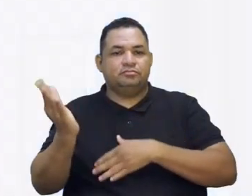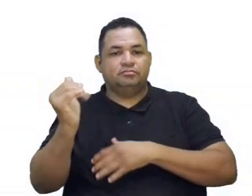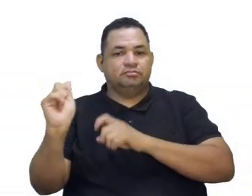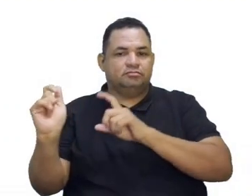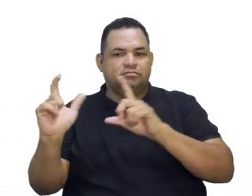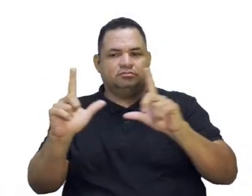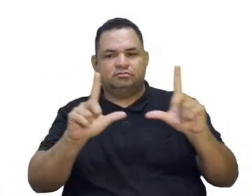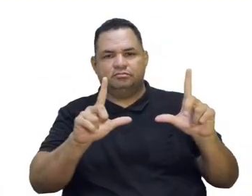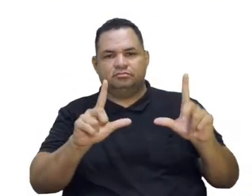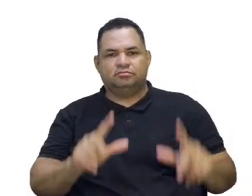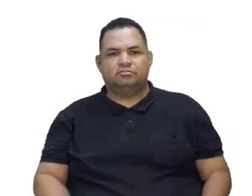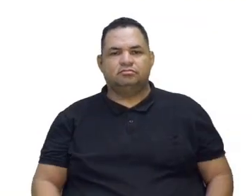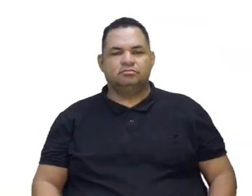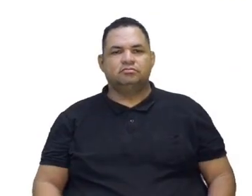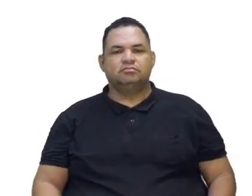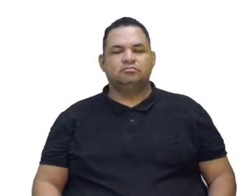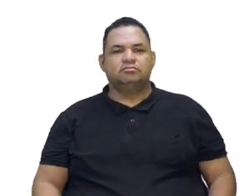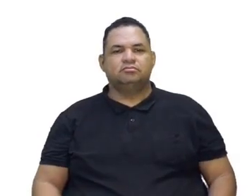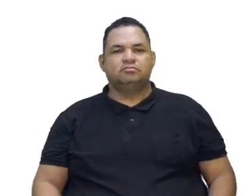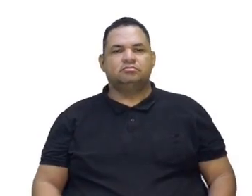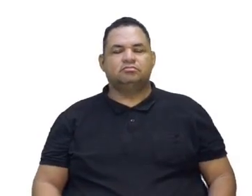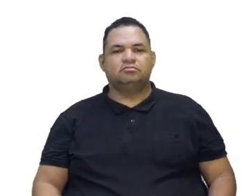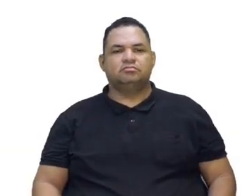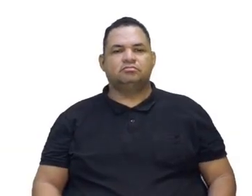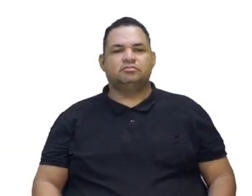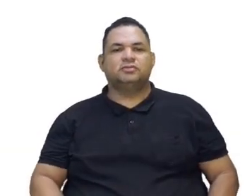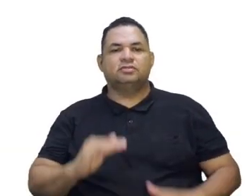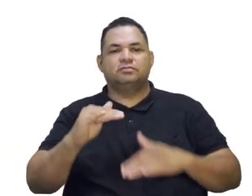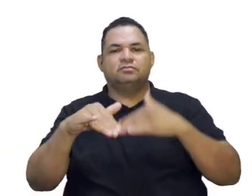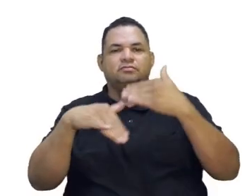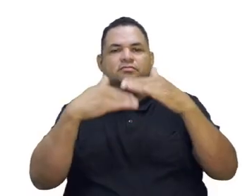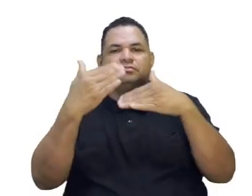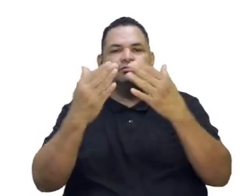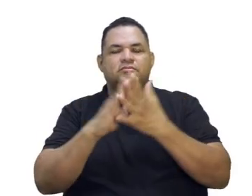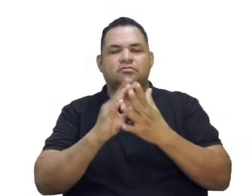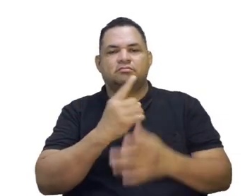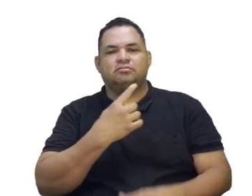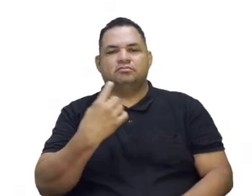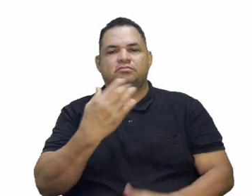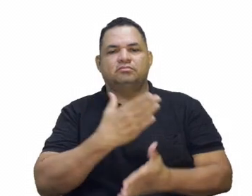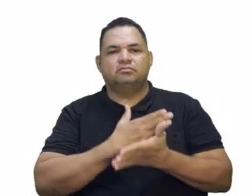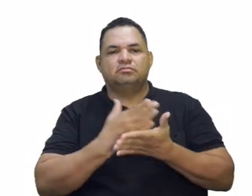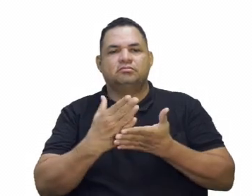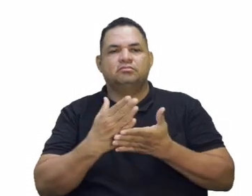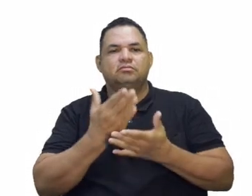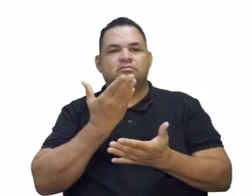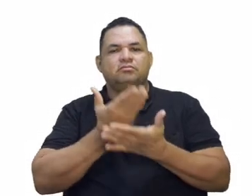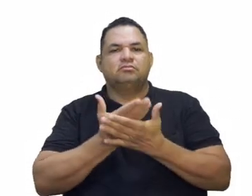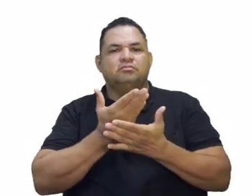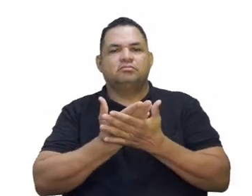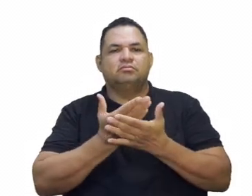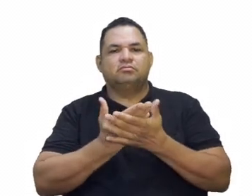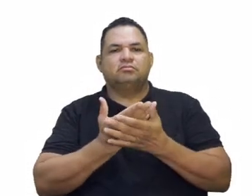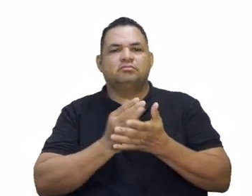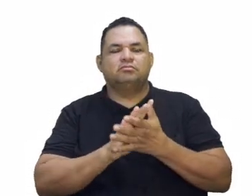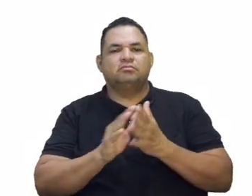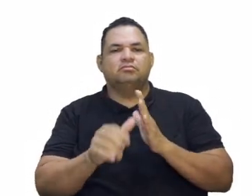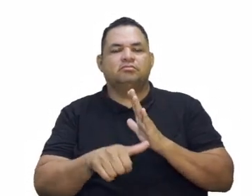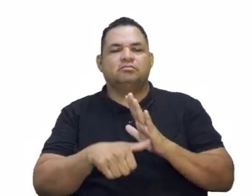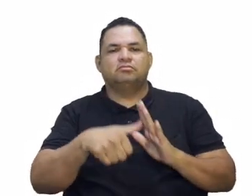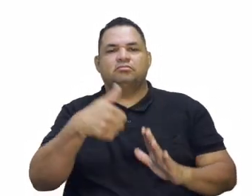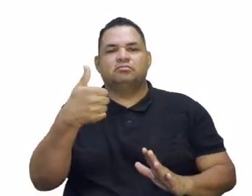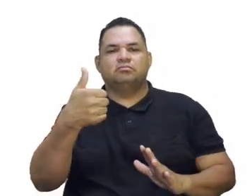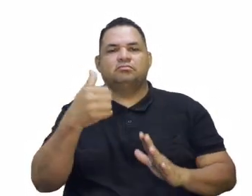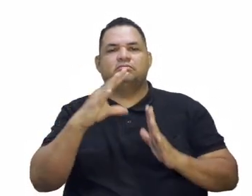slide. Como a gente está falando da evolução, nós iniciamos a nossa aula falando um